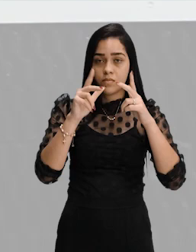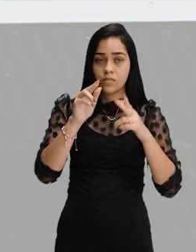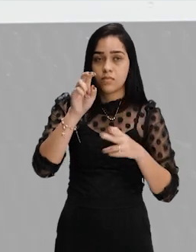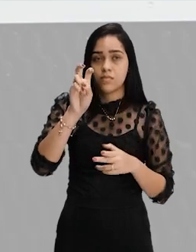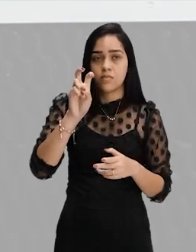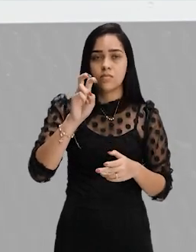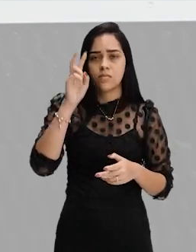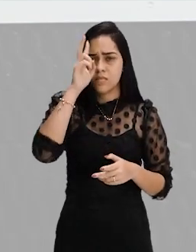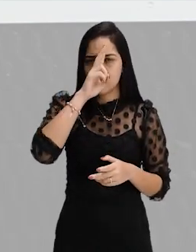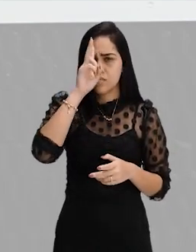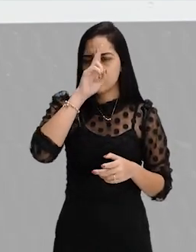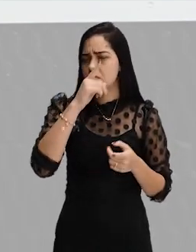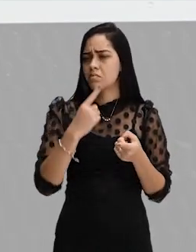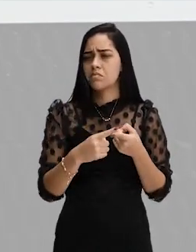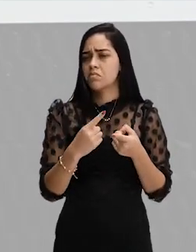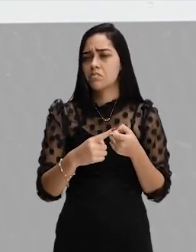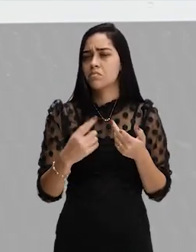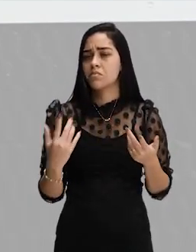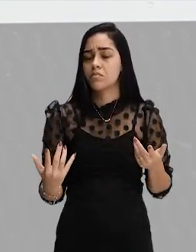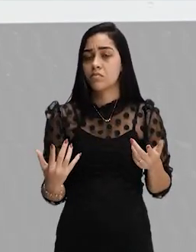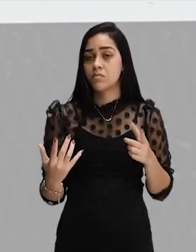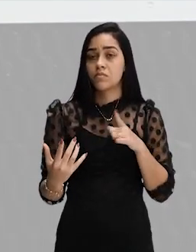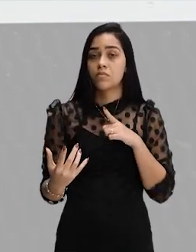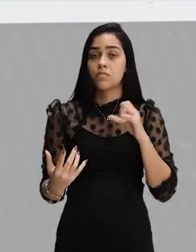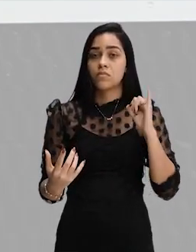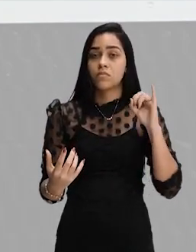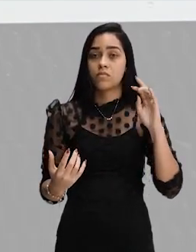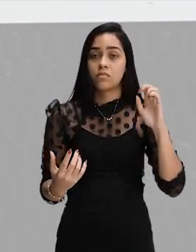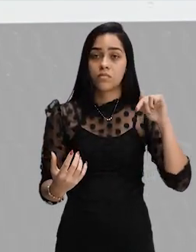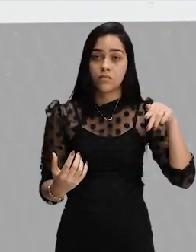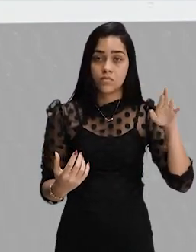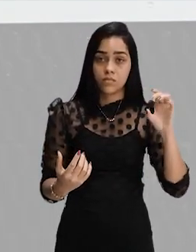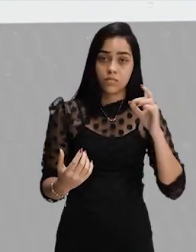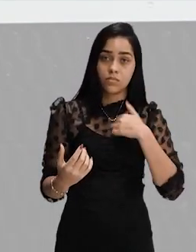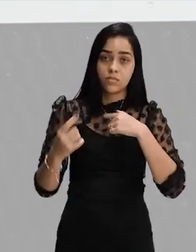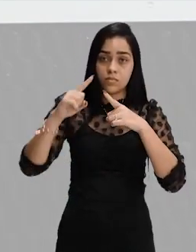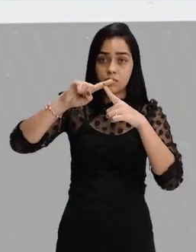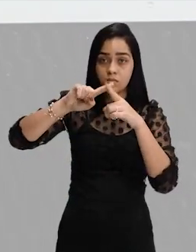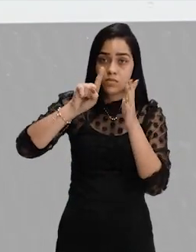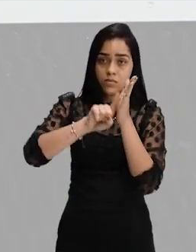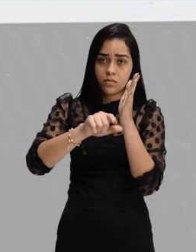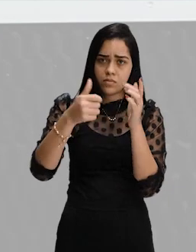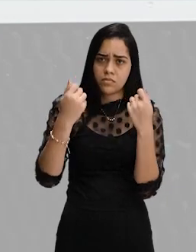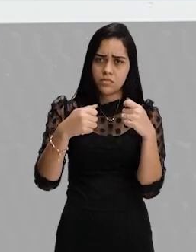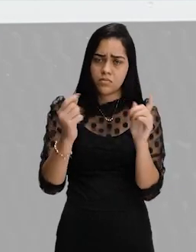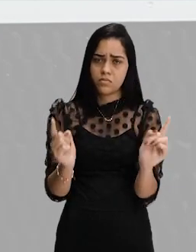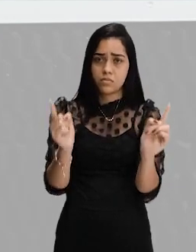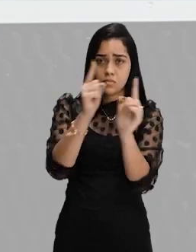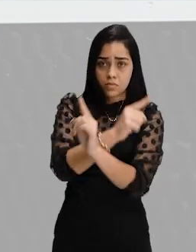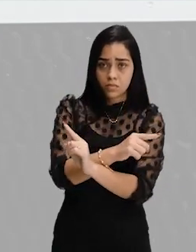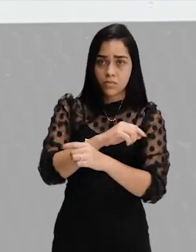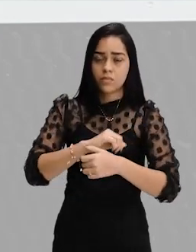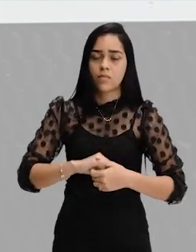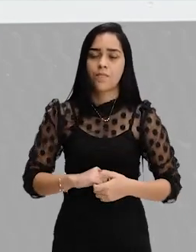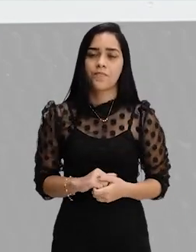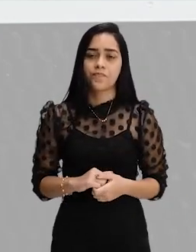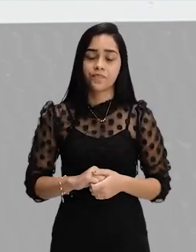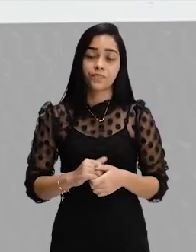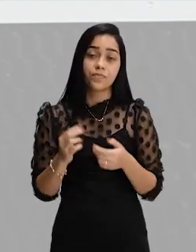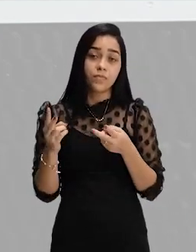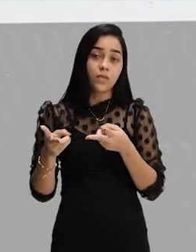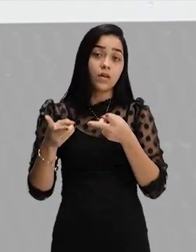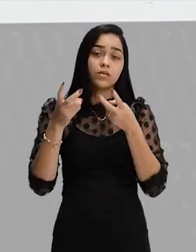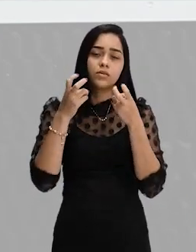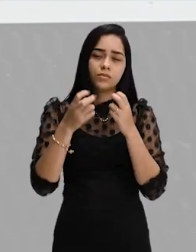por que a gente faz isso? Por que numa desigualdade, quando eu multiplicar por menos 1, eu tenho que inverter o sentido da desigualdade? Perceba